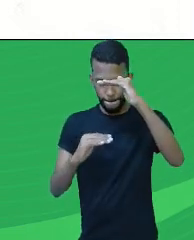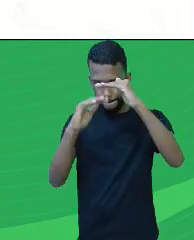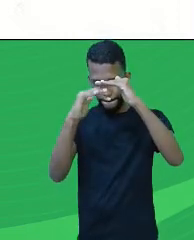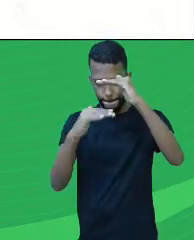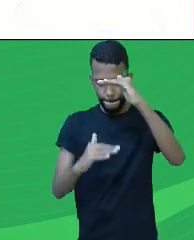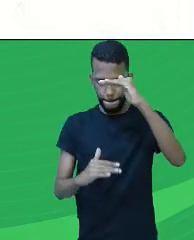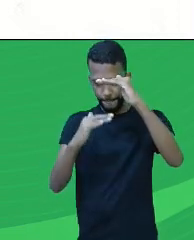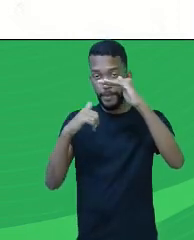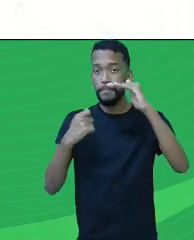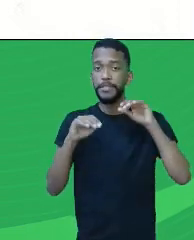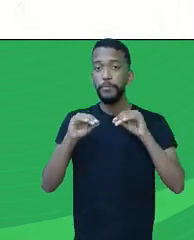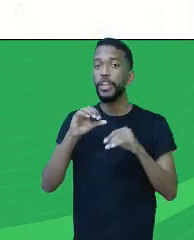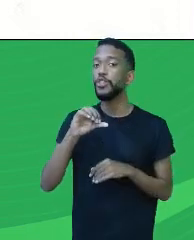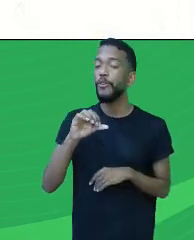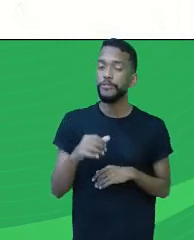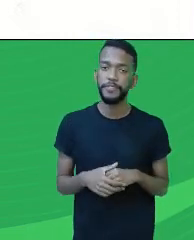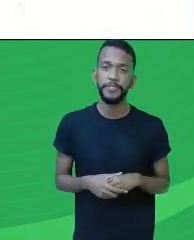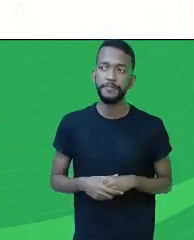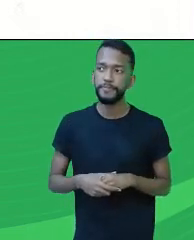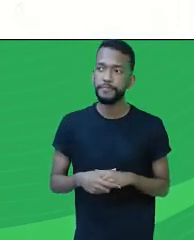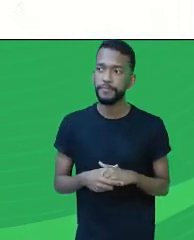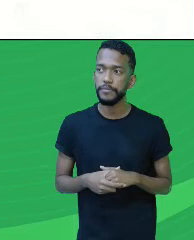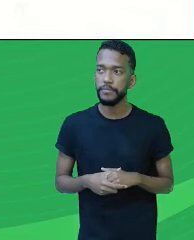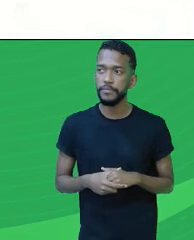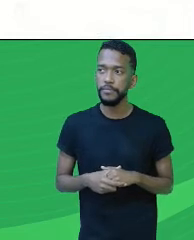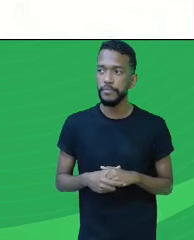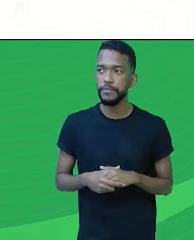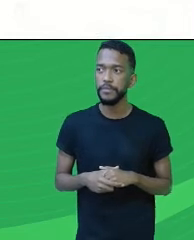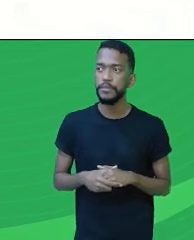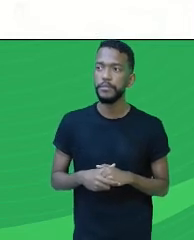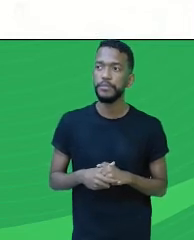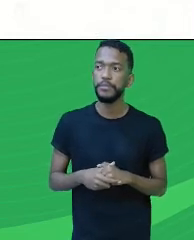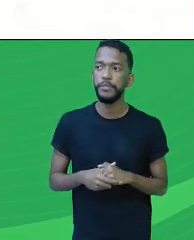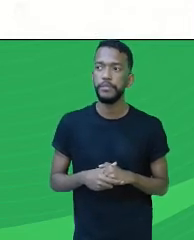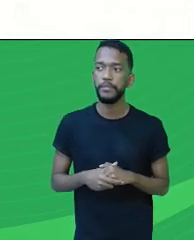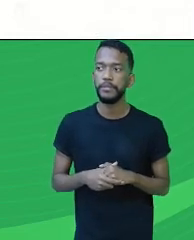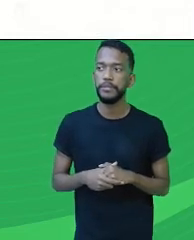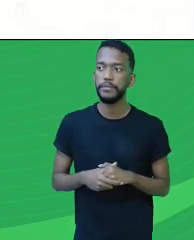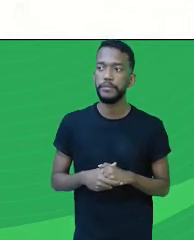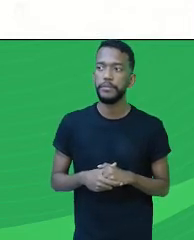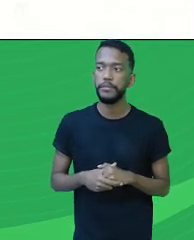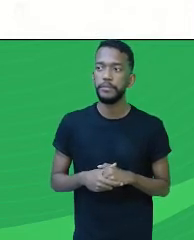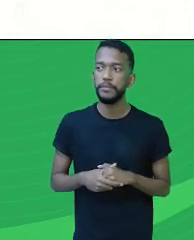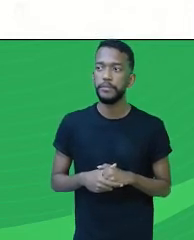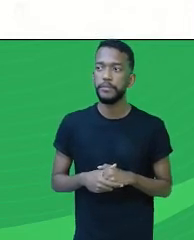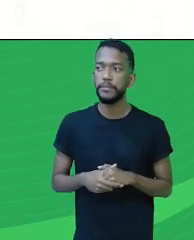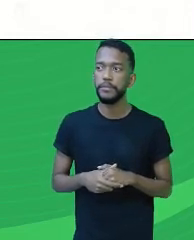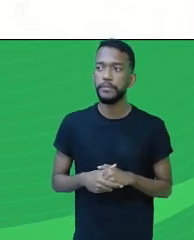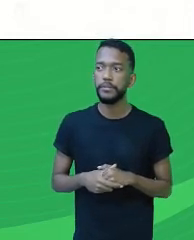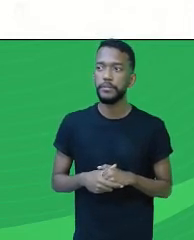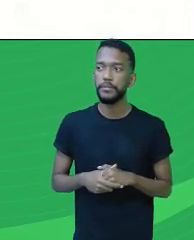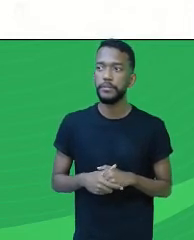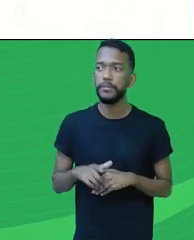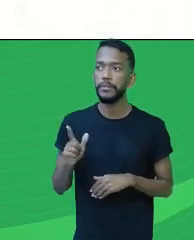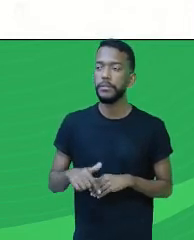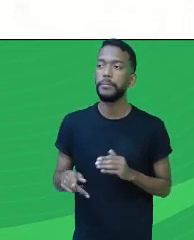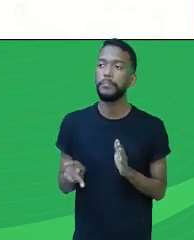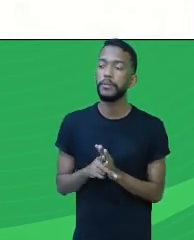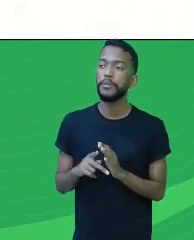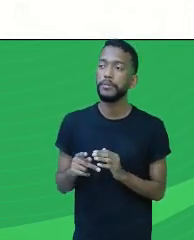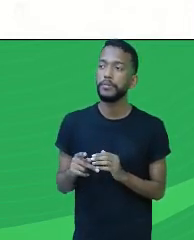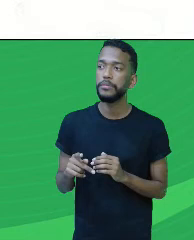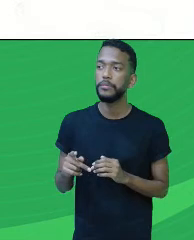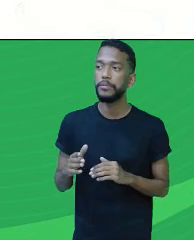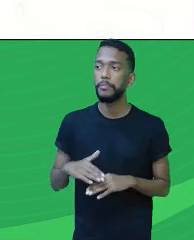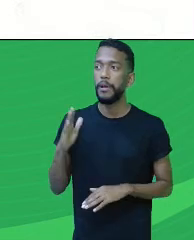aparecer o 9. 29. Próxima dica. Vê se você acerta esse. Opa, terceira dica. É